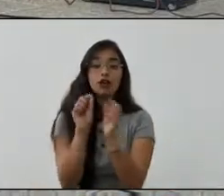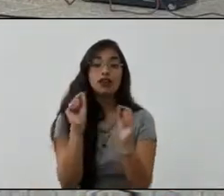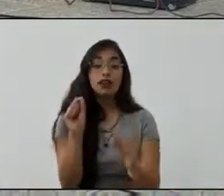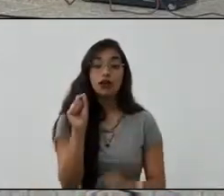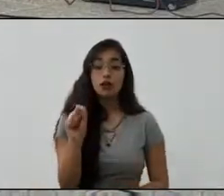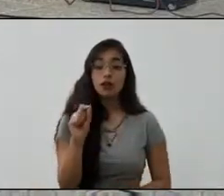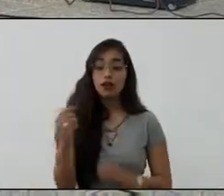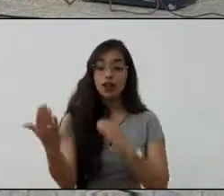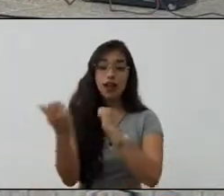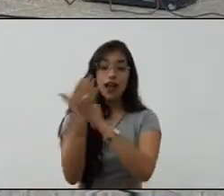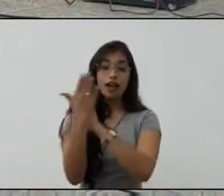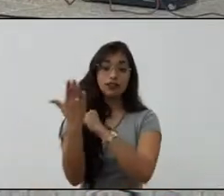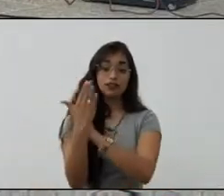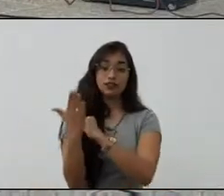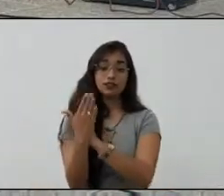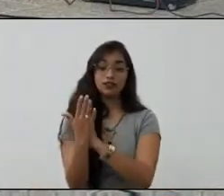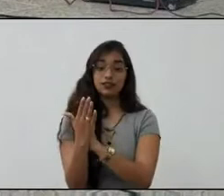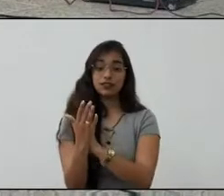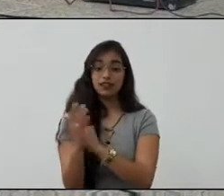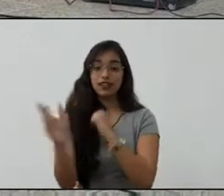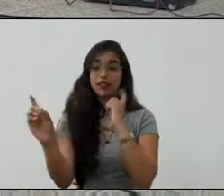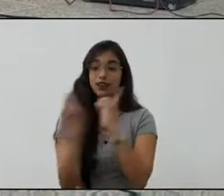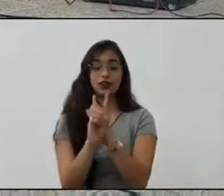a paz que tanto elas desejam.